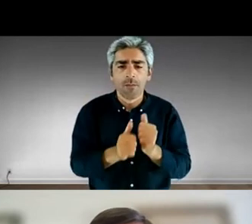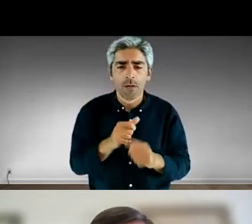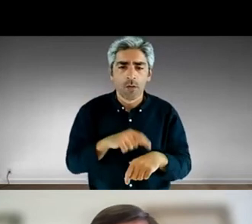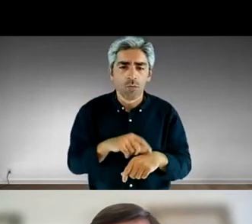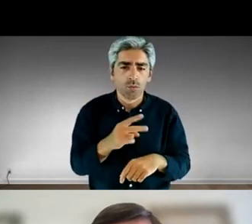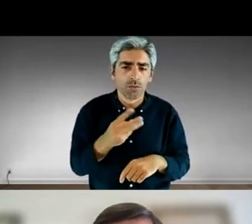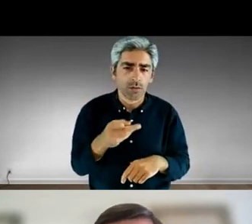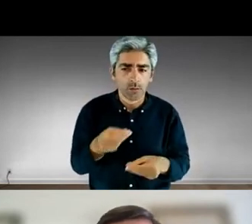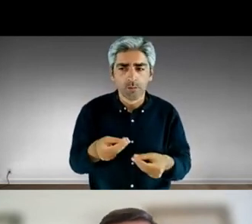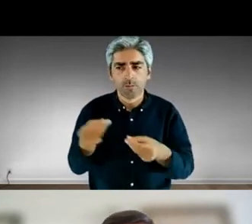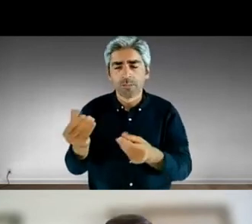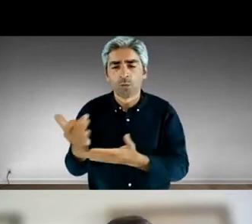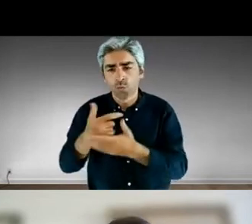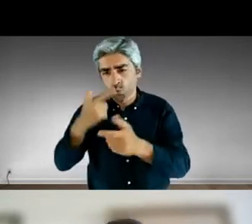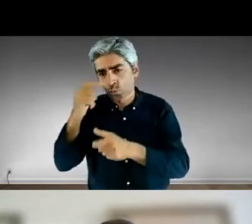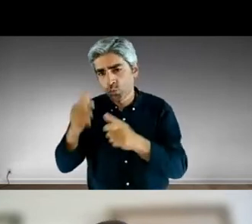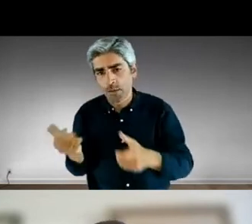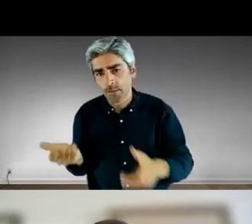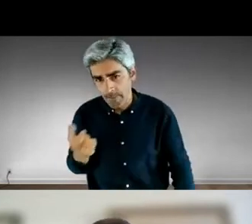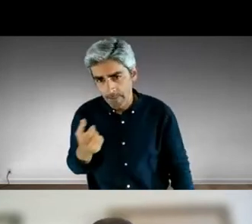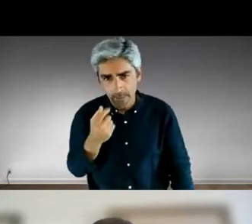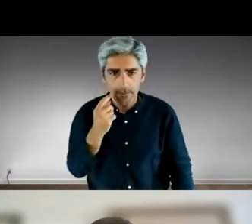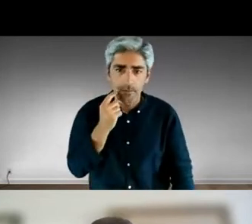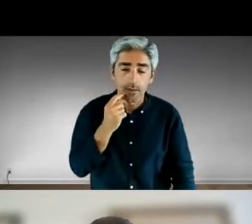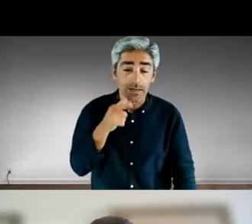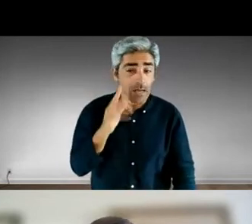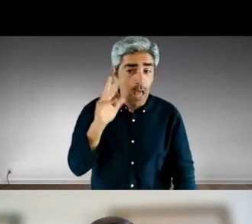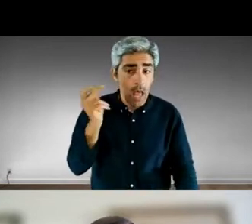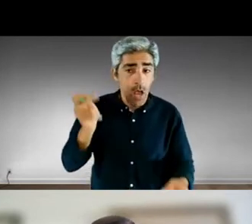recursos humanos. Quer dizer, isto acontece,